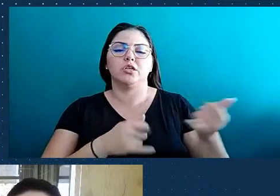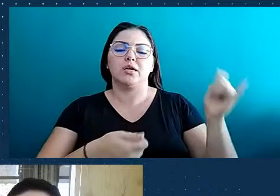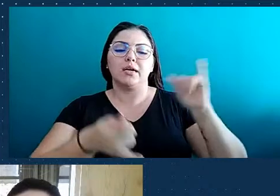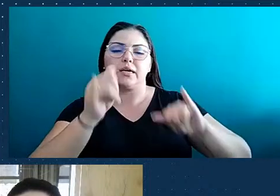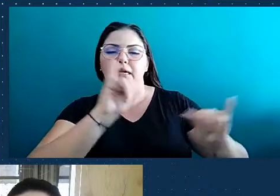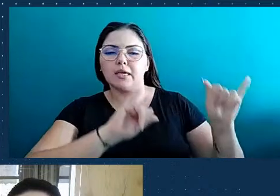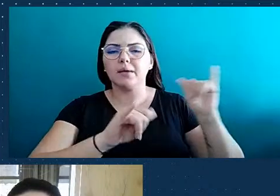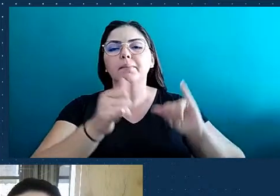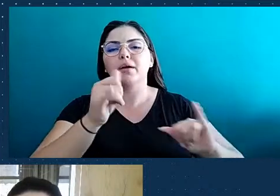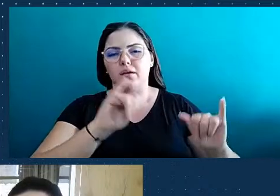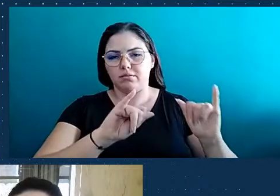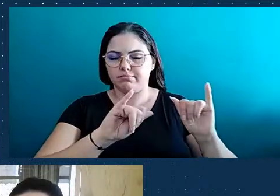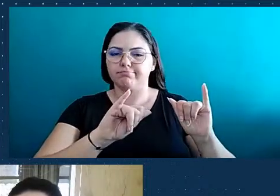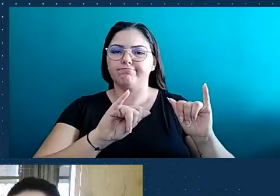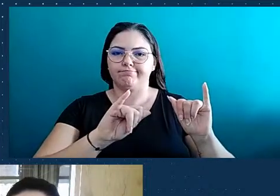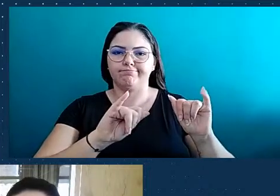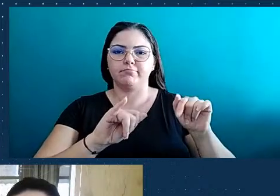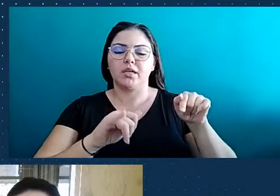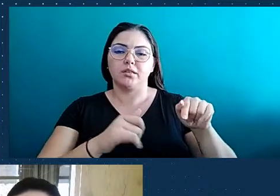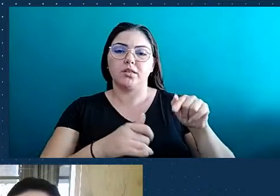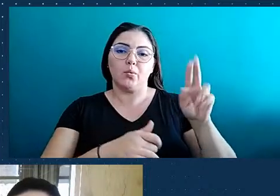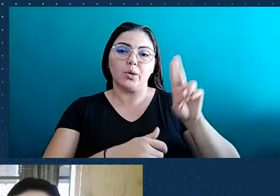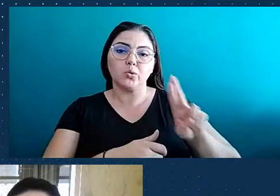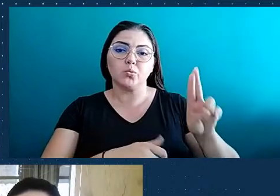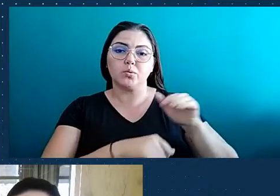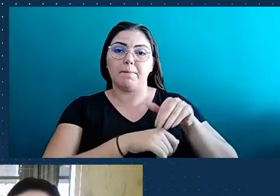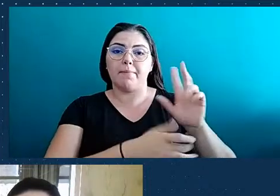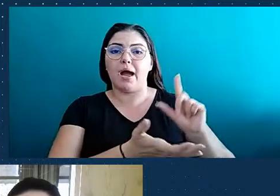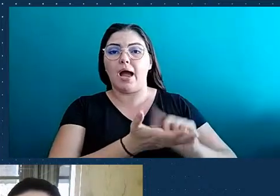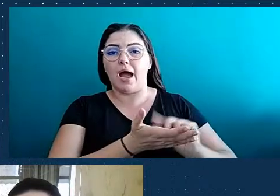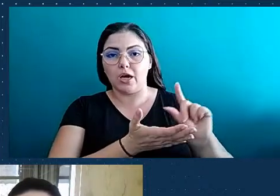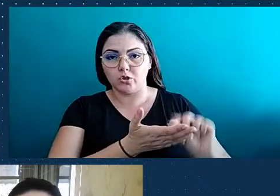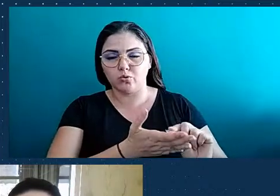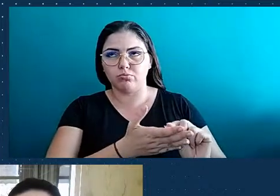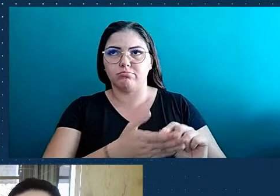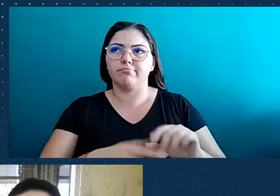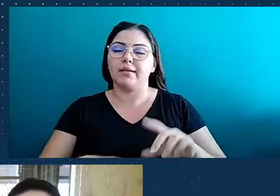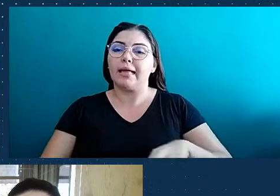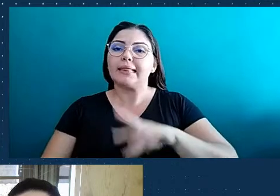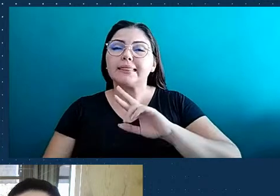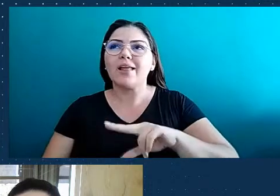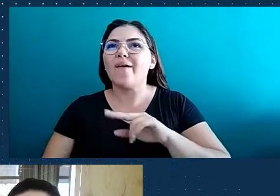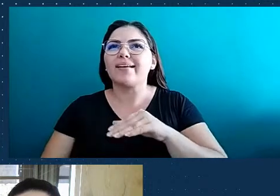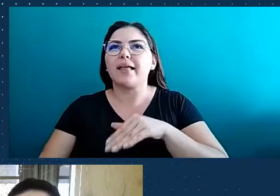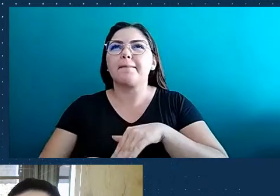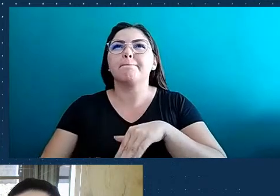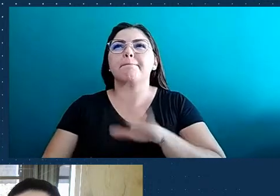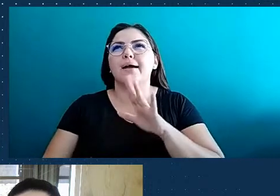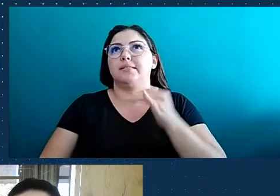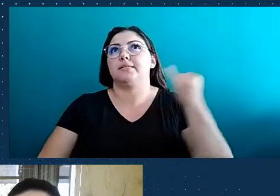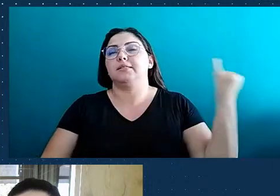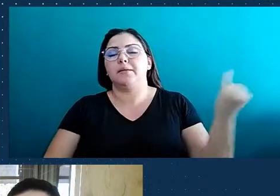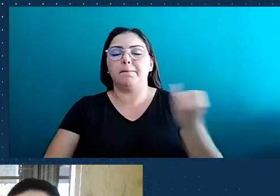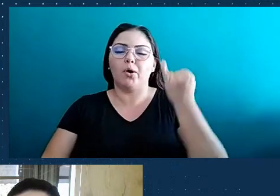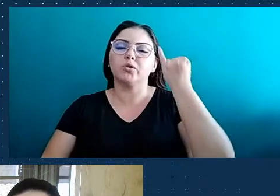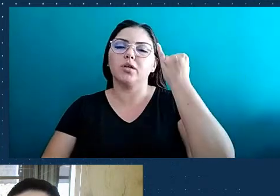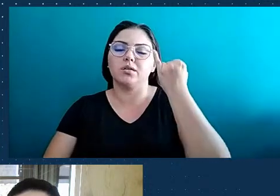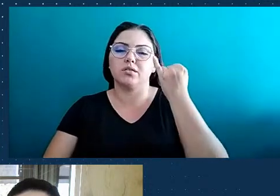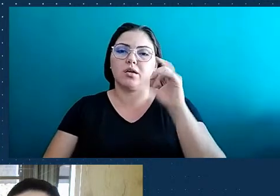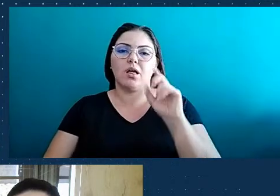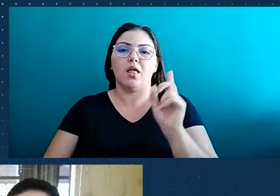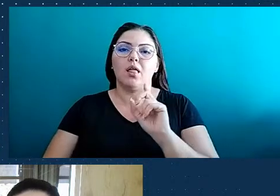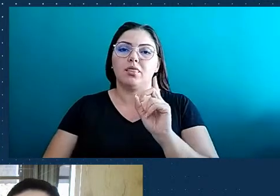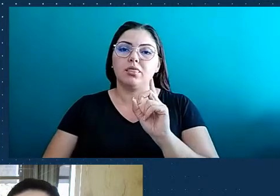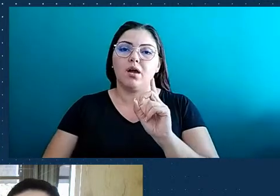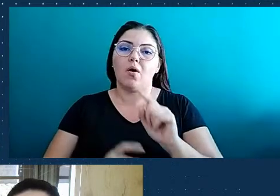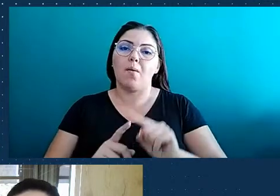exatas. Então, assim, não é que tenha mais peso, mas vai depender desses aspectos, né? Do que o